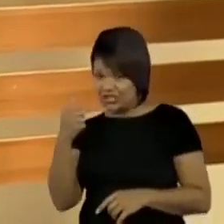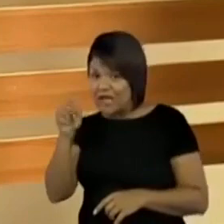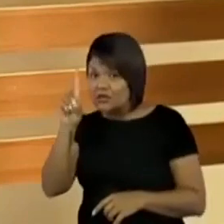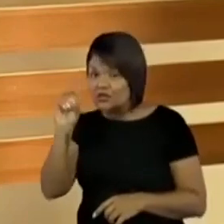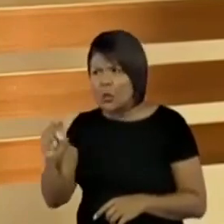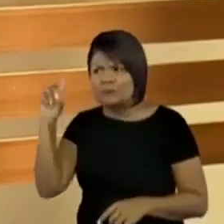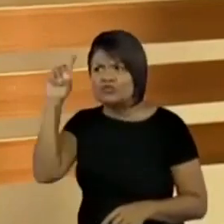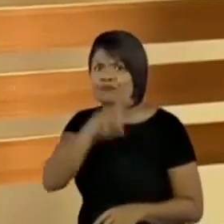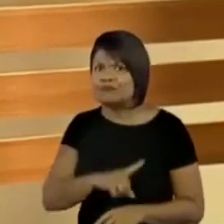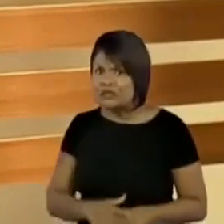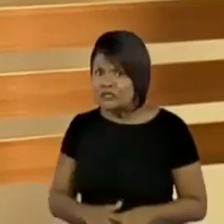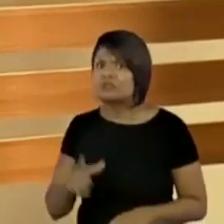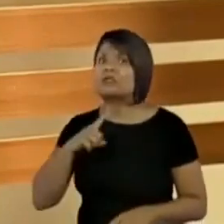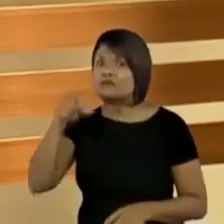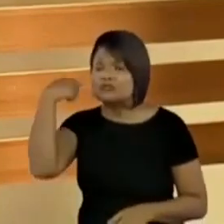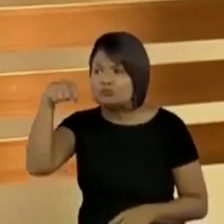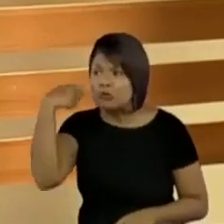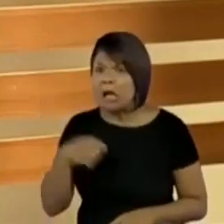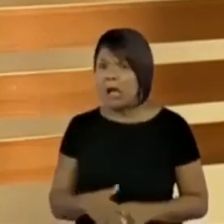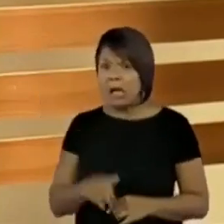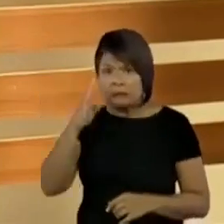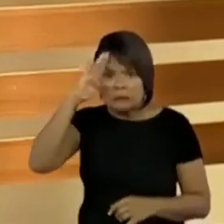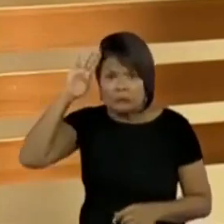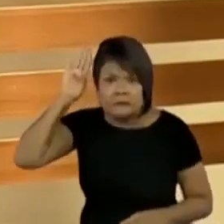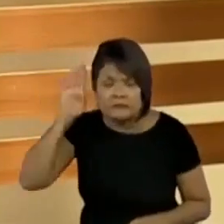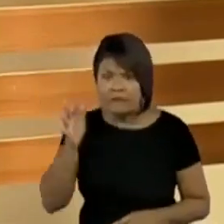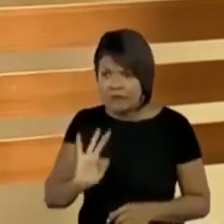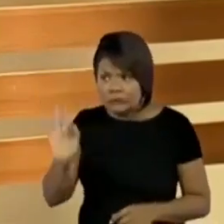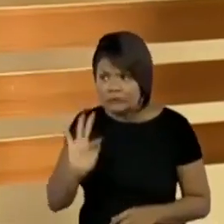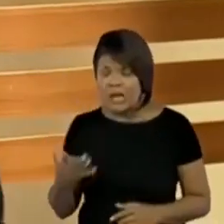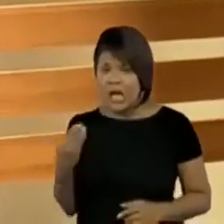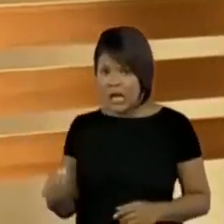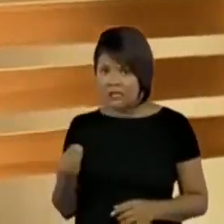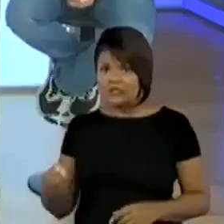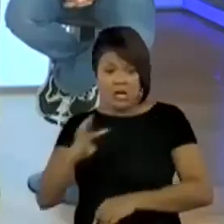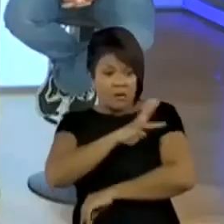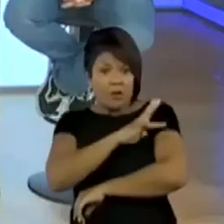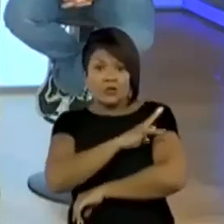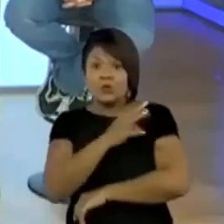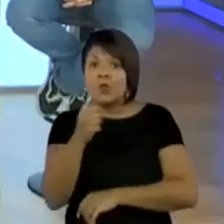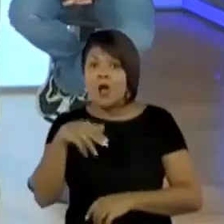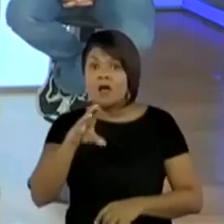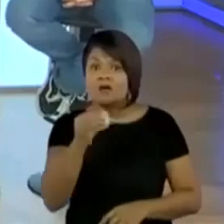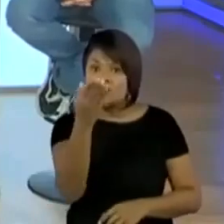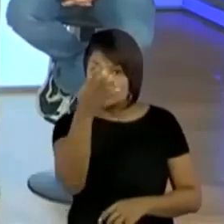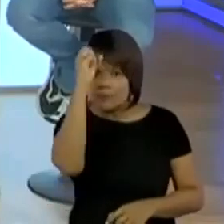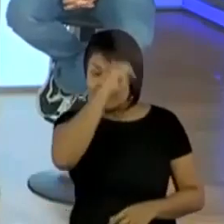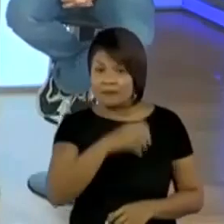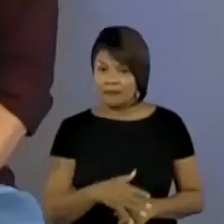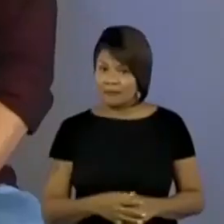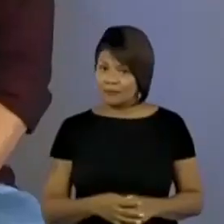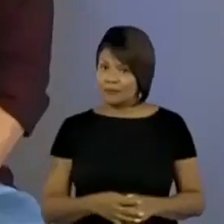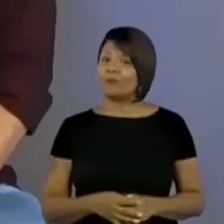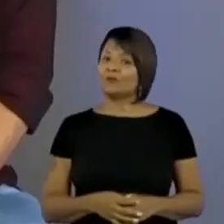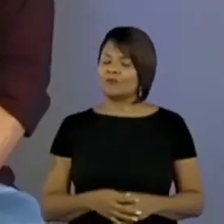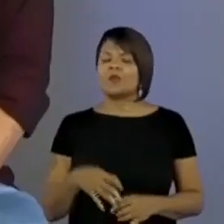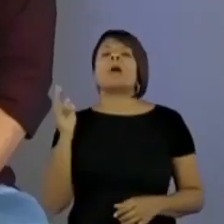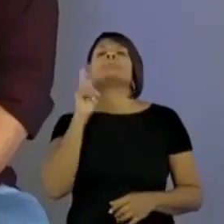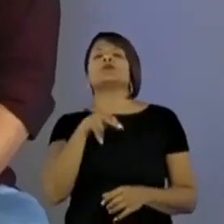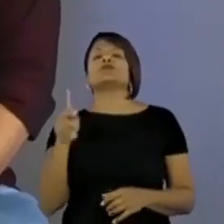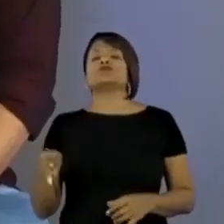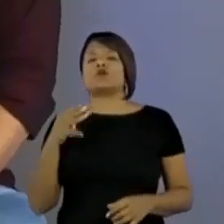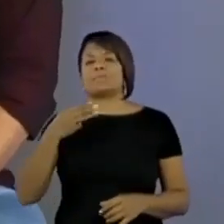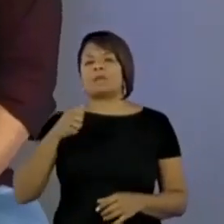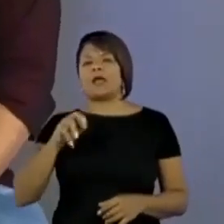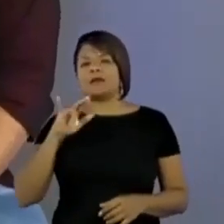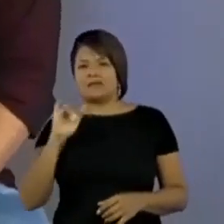em vestibulares e tudo mais, e a gente está fazendo aqui, ó, no 4º ano, ó. Professora Coisa linda. Maria acabou que ela colocou questões implícitas no texto, é um